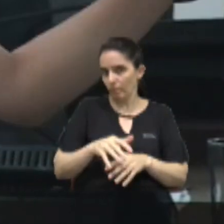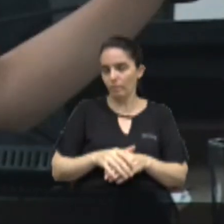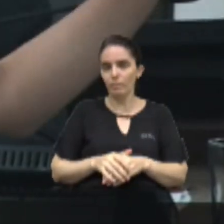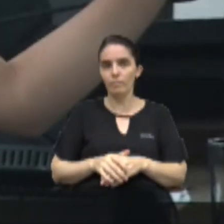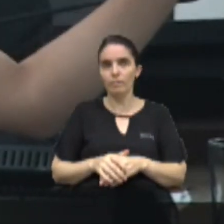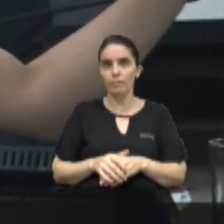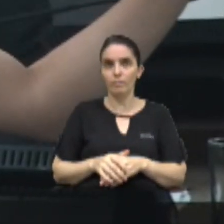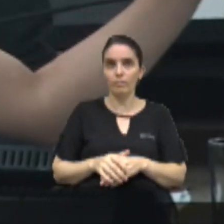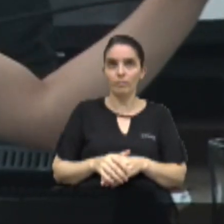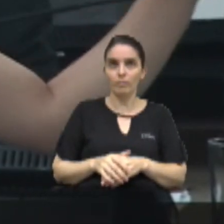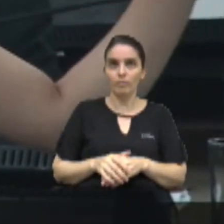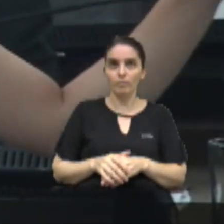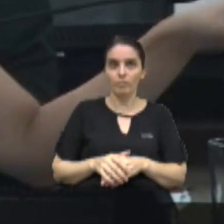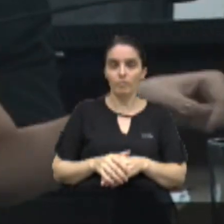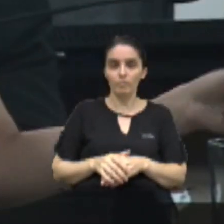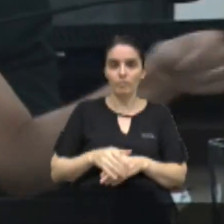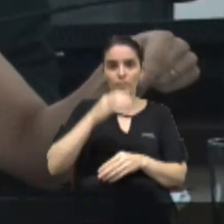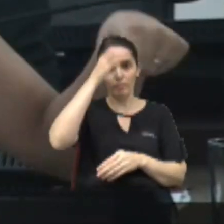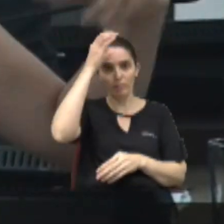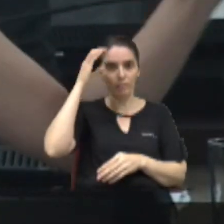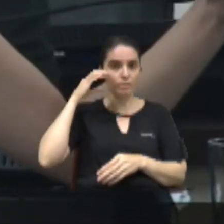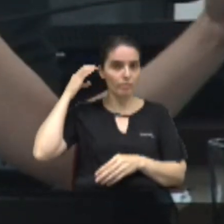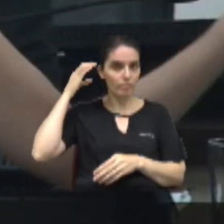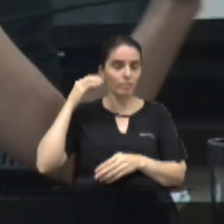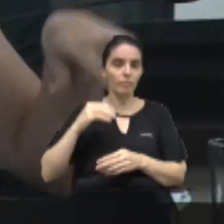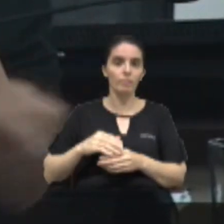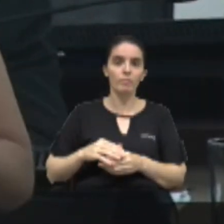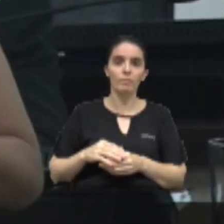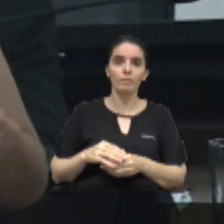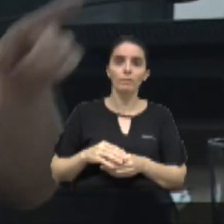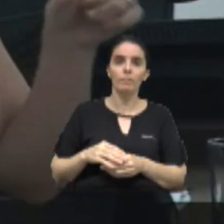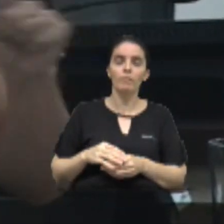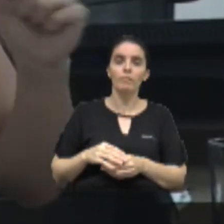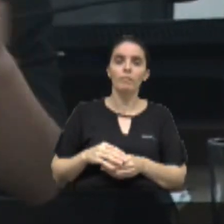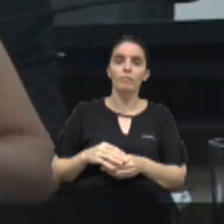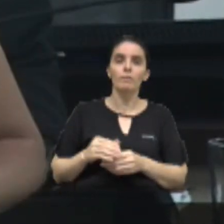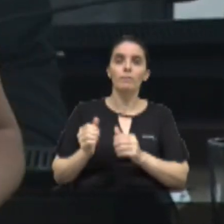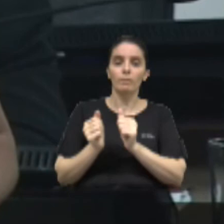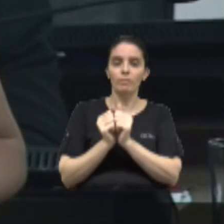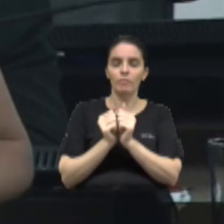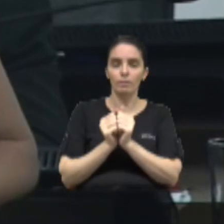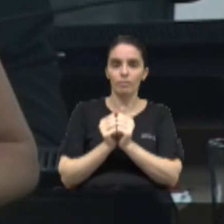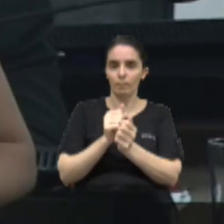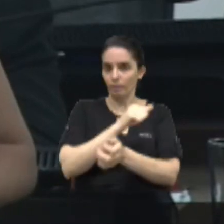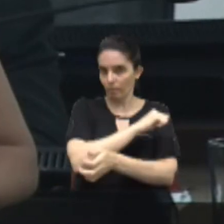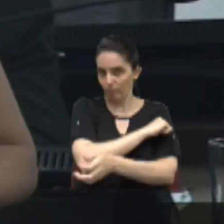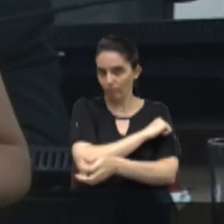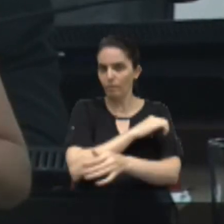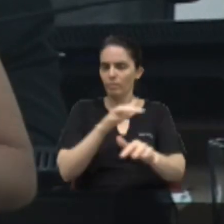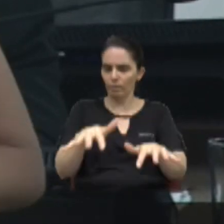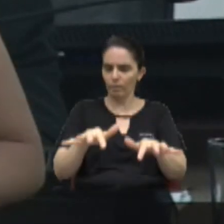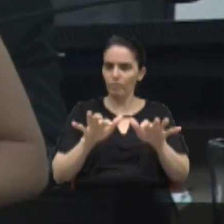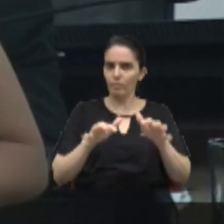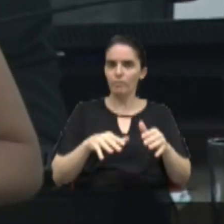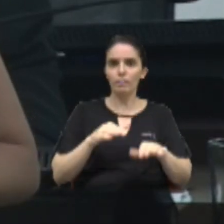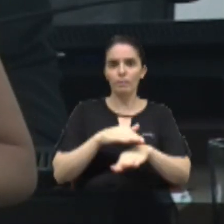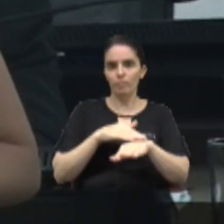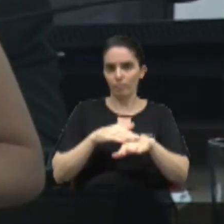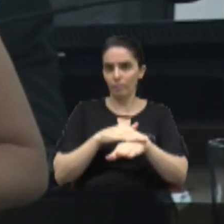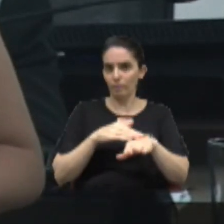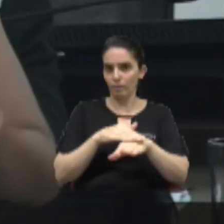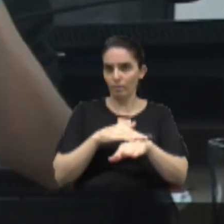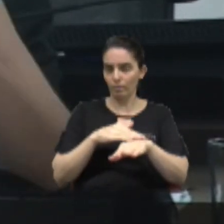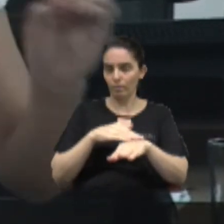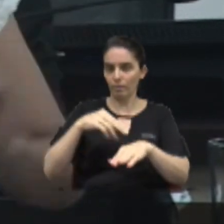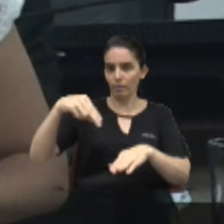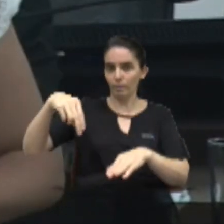estou até com uma contadora aqui, que é minha aluna hoje no direito, mas ela também é contadora, nós já conversamos várias vezes com relação a essa questão da nota fiscal